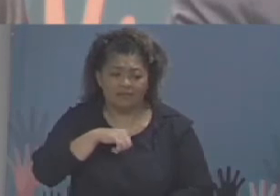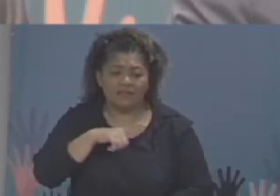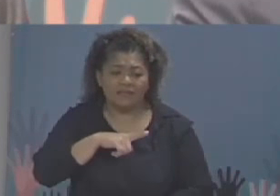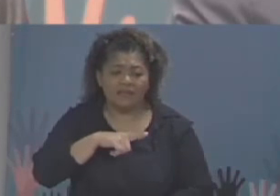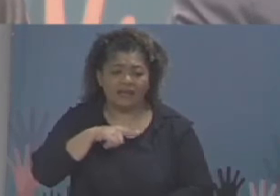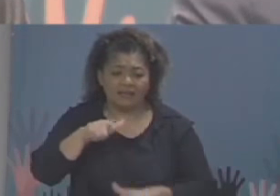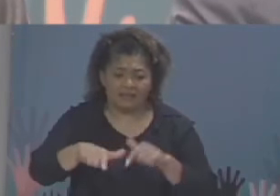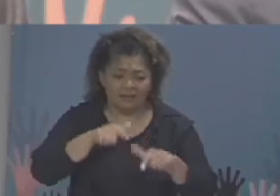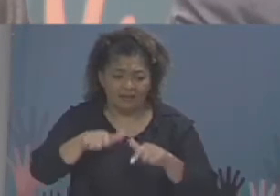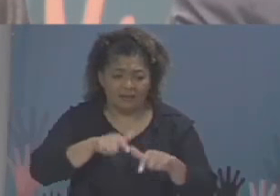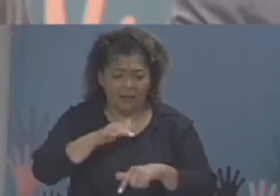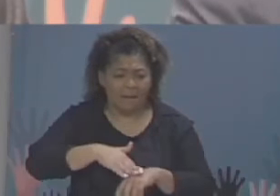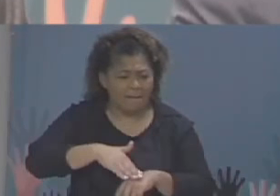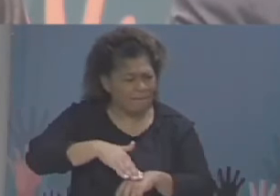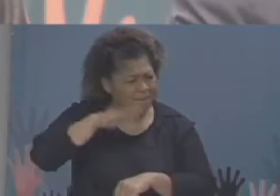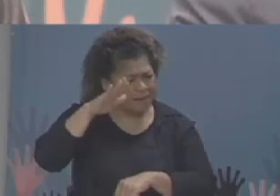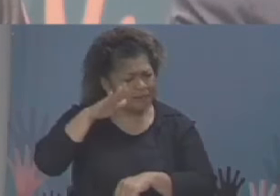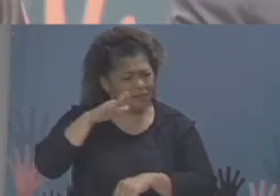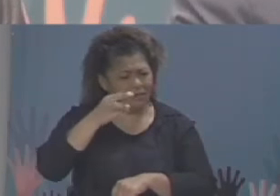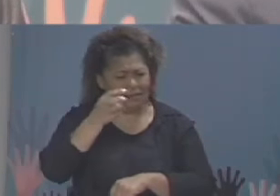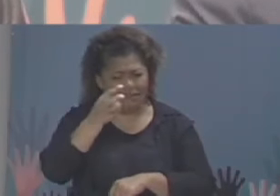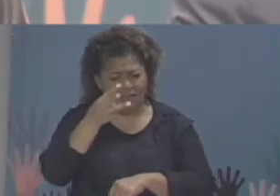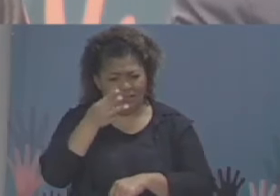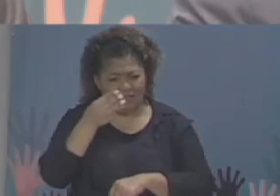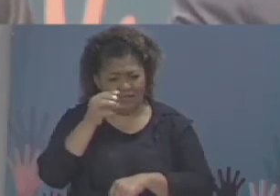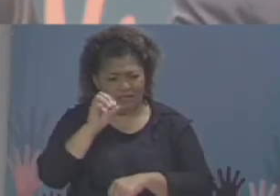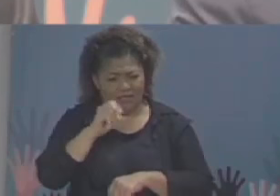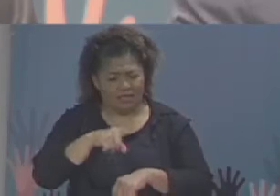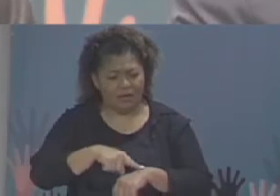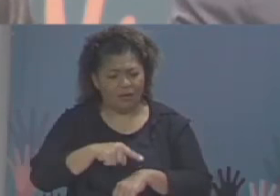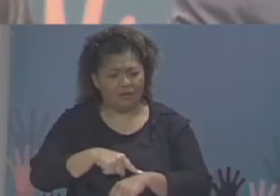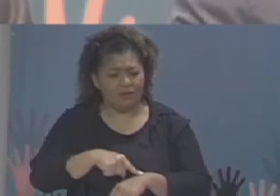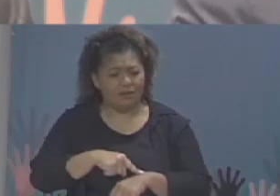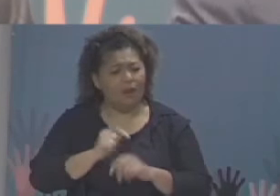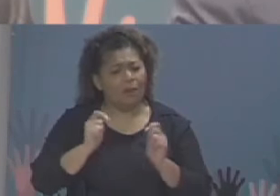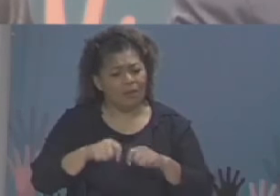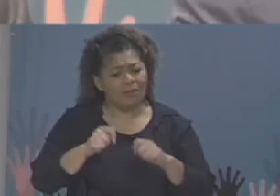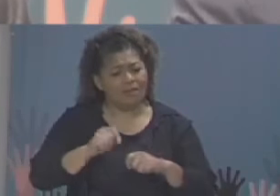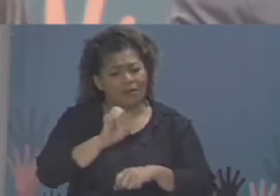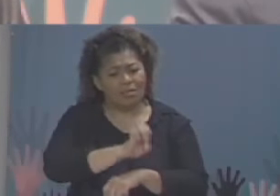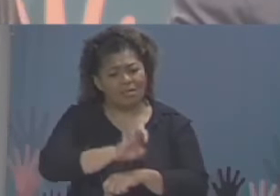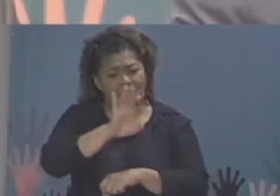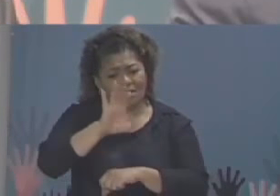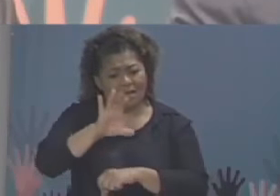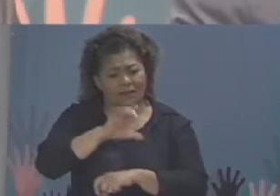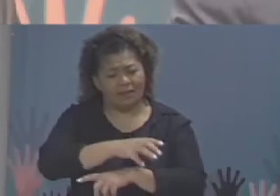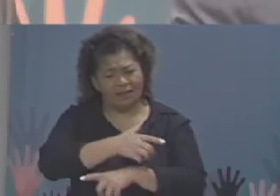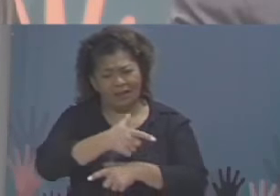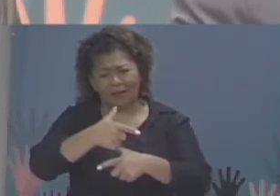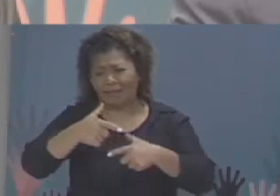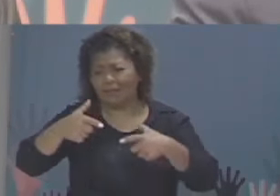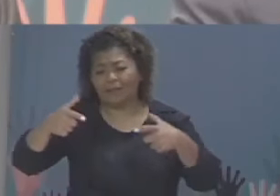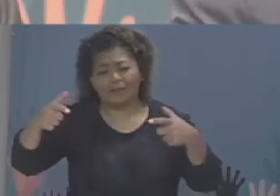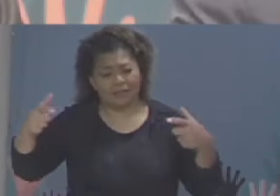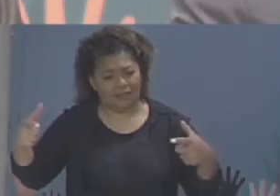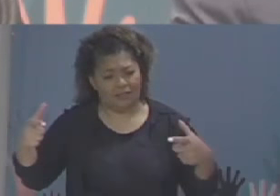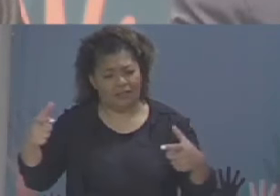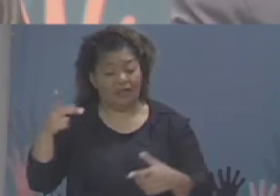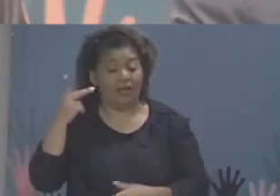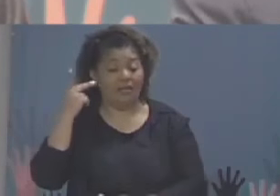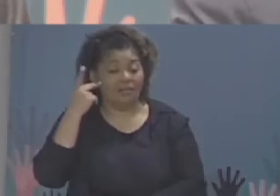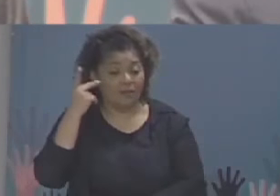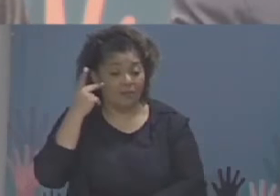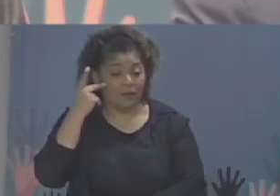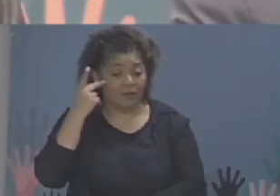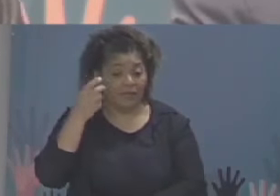diz respeito ao Estado que deve ser o mais populoso desse país e, consequentemente, com a maior categoria, né? Porque nós temos hoje em São Paulo, por exemplo, 85